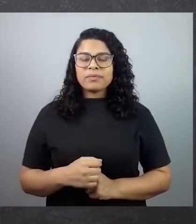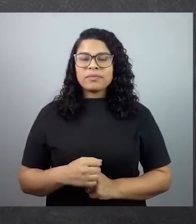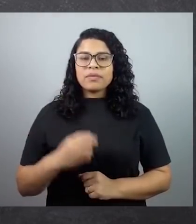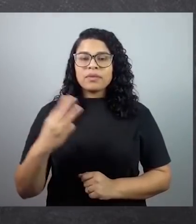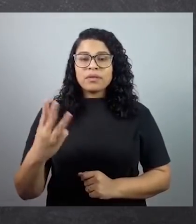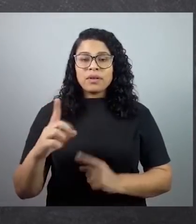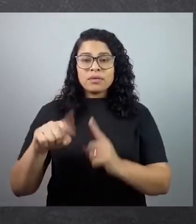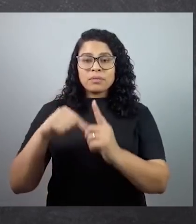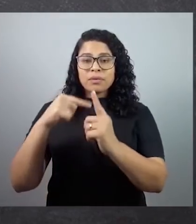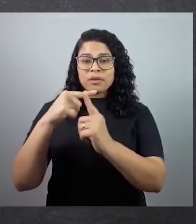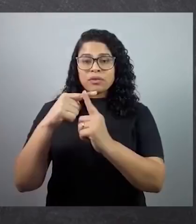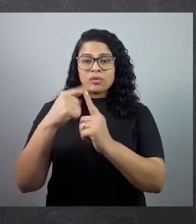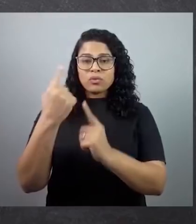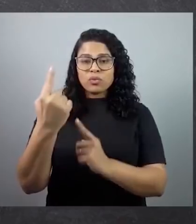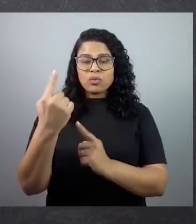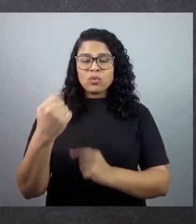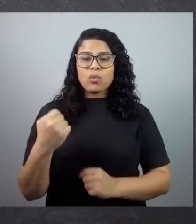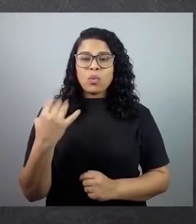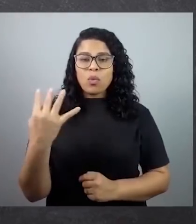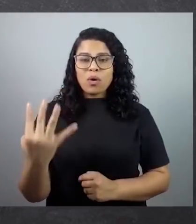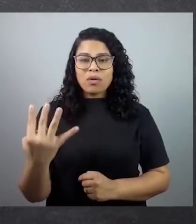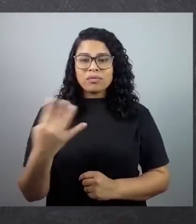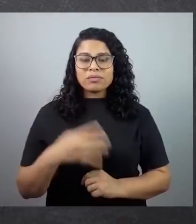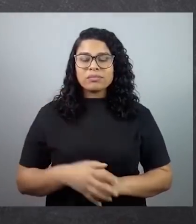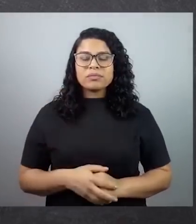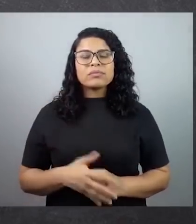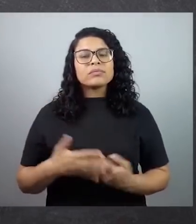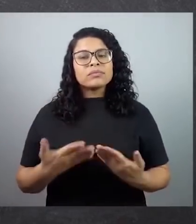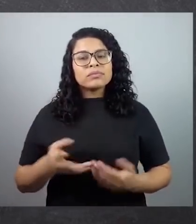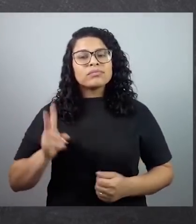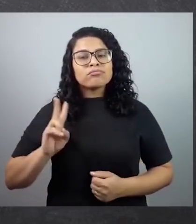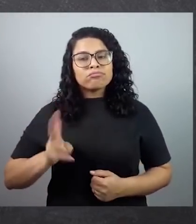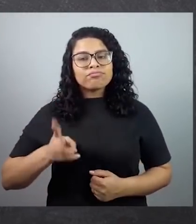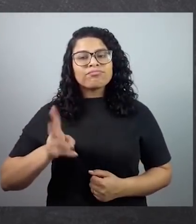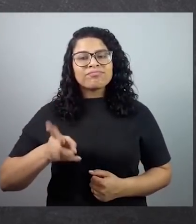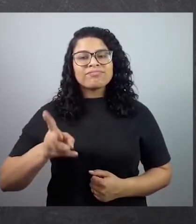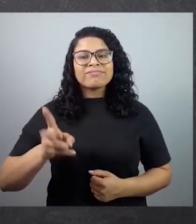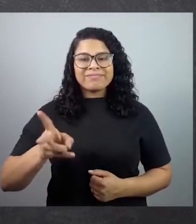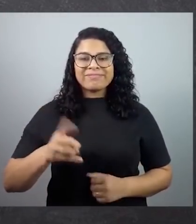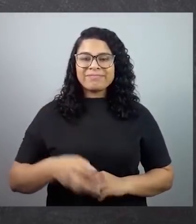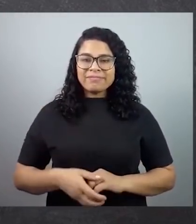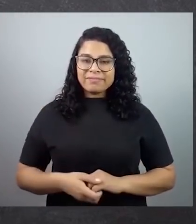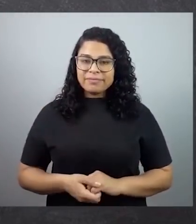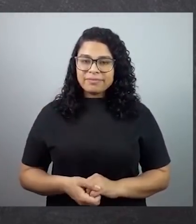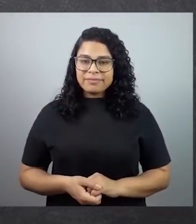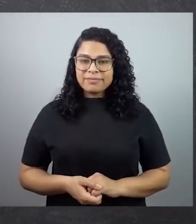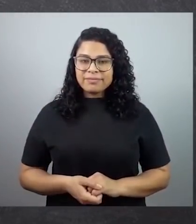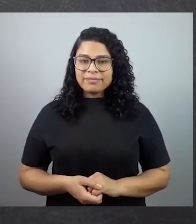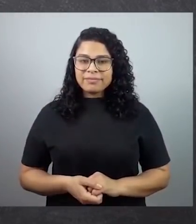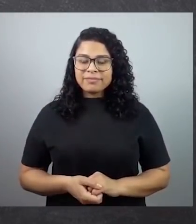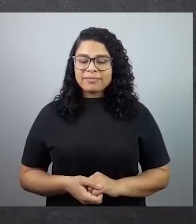3. 3 mais 1 igual a 4. E assim sucessivamente.